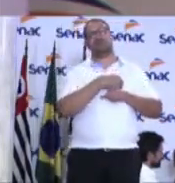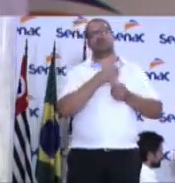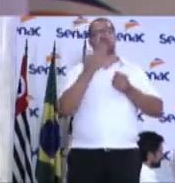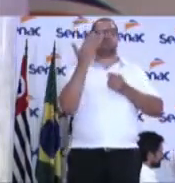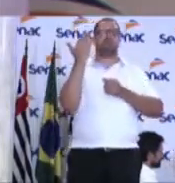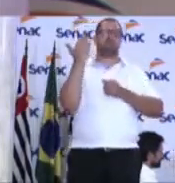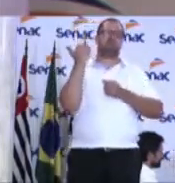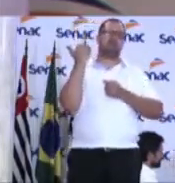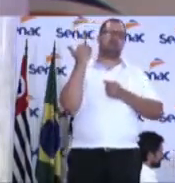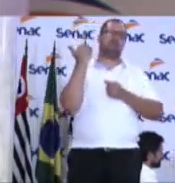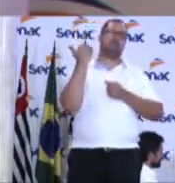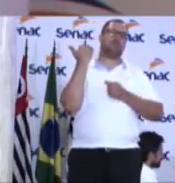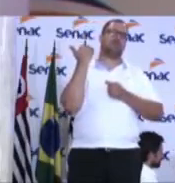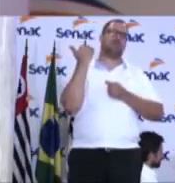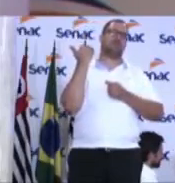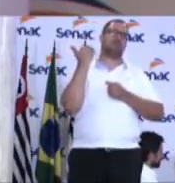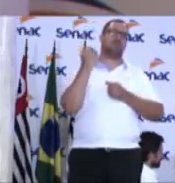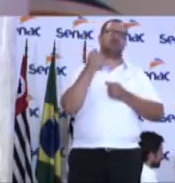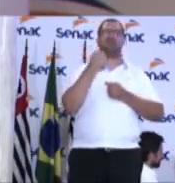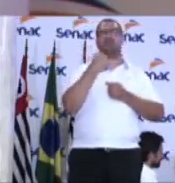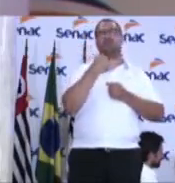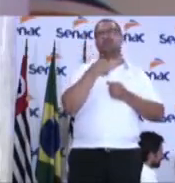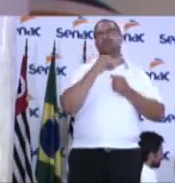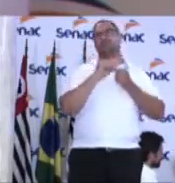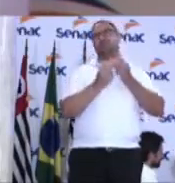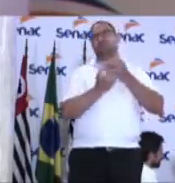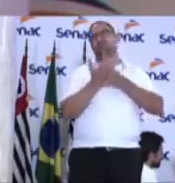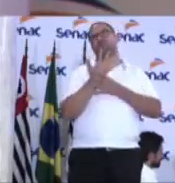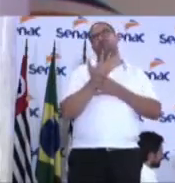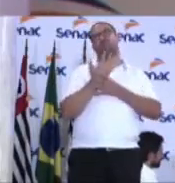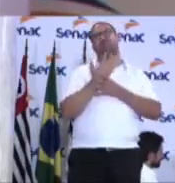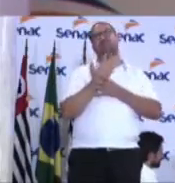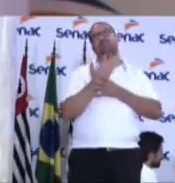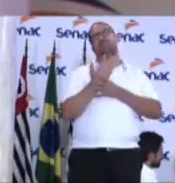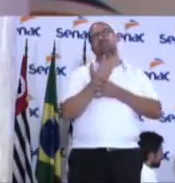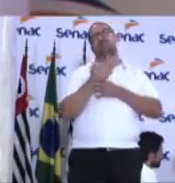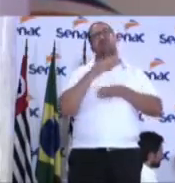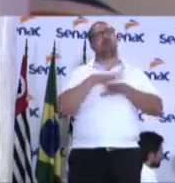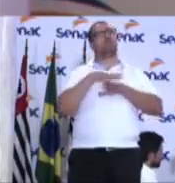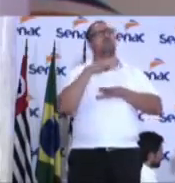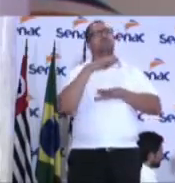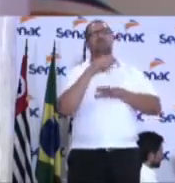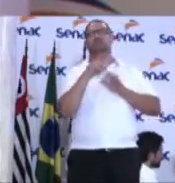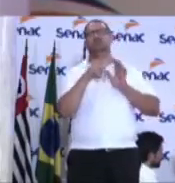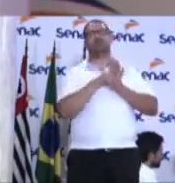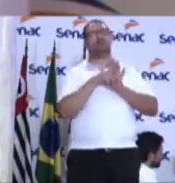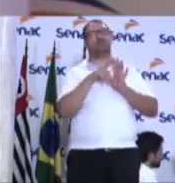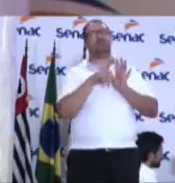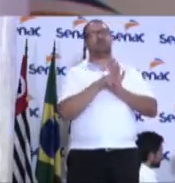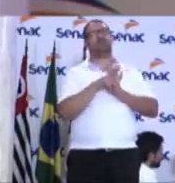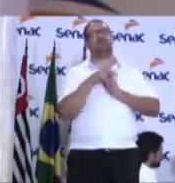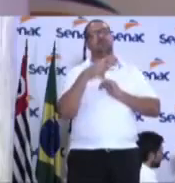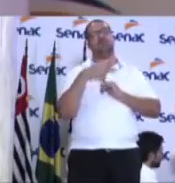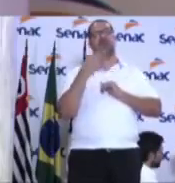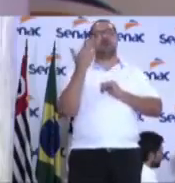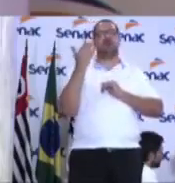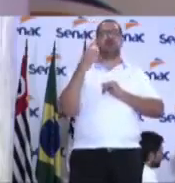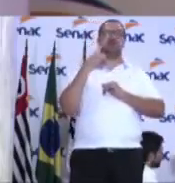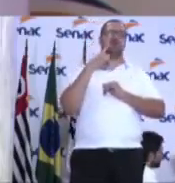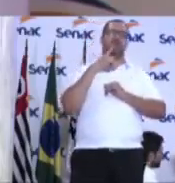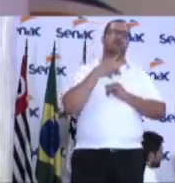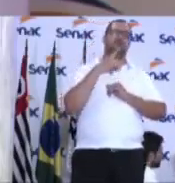antes a gente tinha que ser... Eu, como criativa, hoje, sou mais eu mesma. E antes eu tinha um